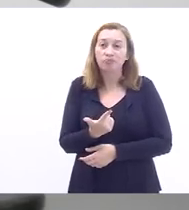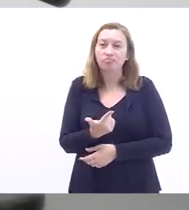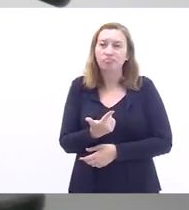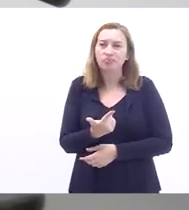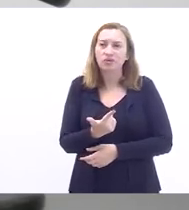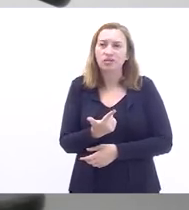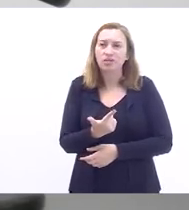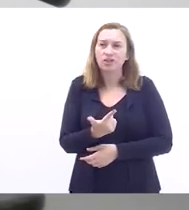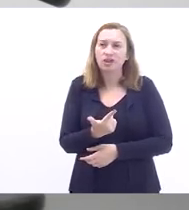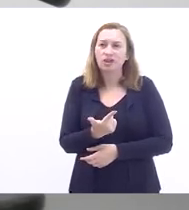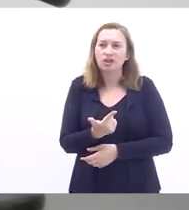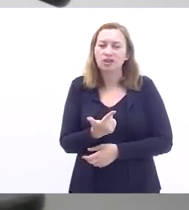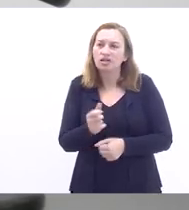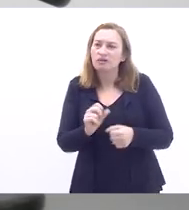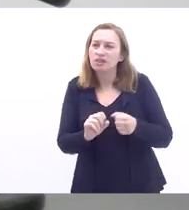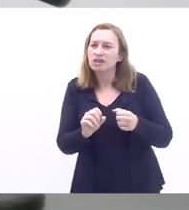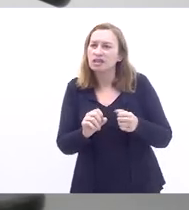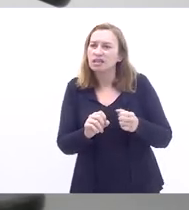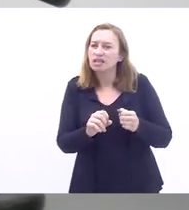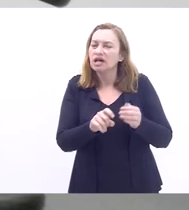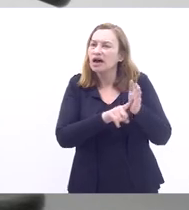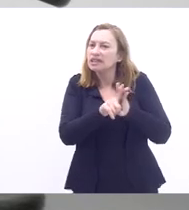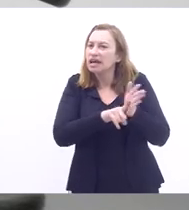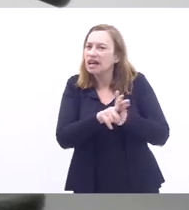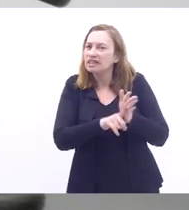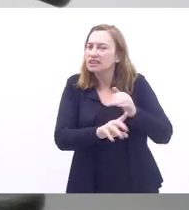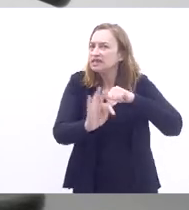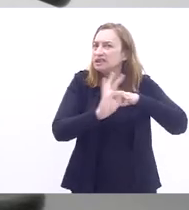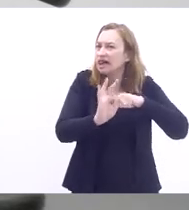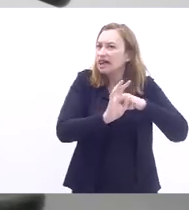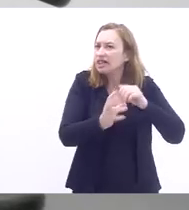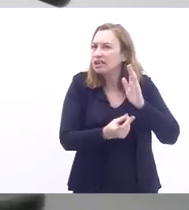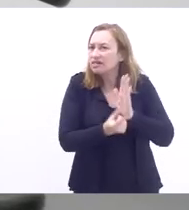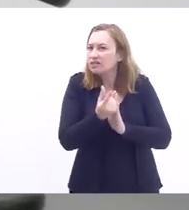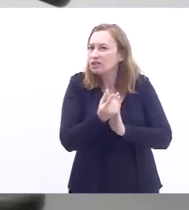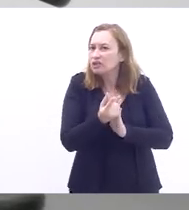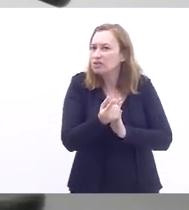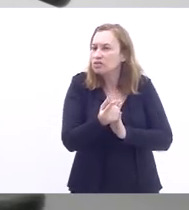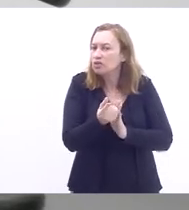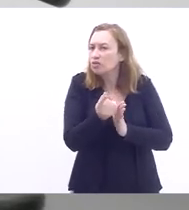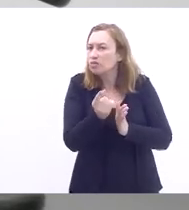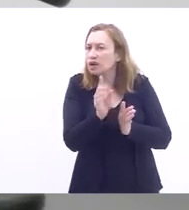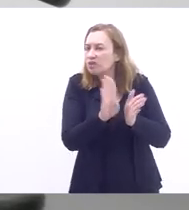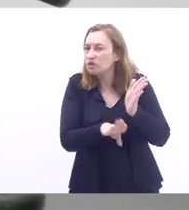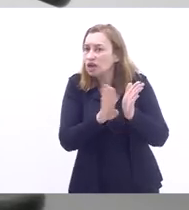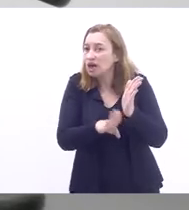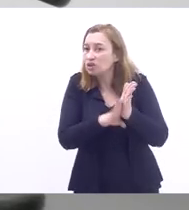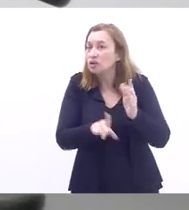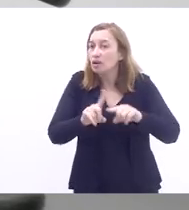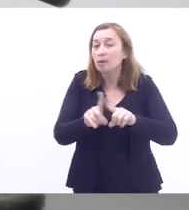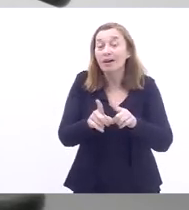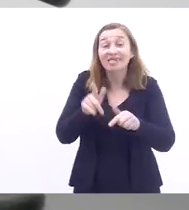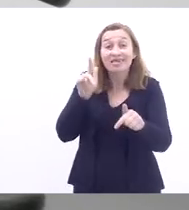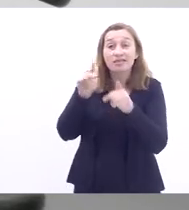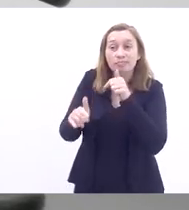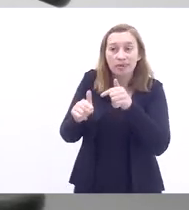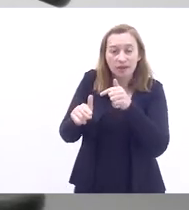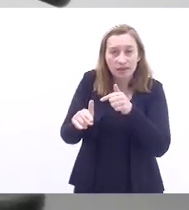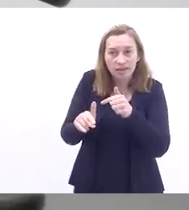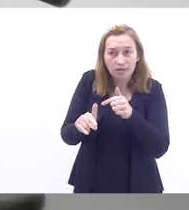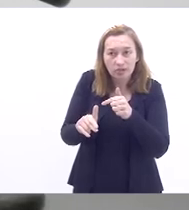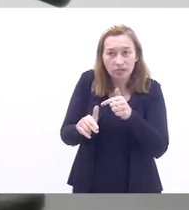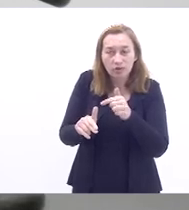fazer análise técnico-financeira sobre a compensação mas se trata de interferir